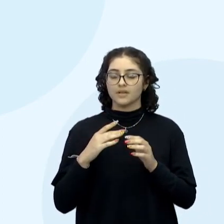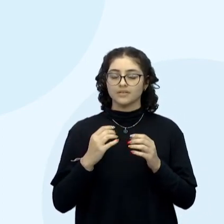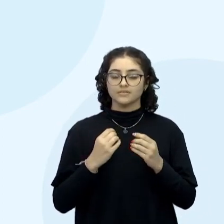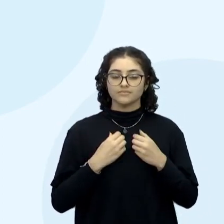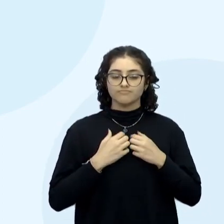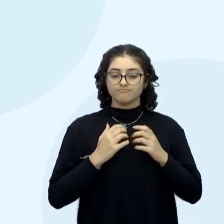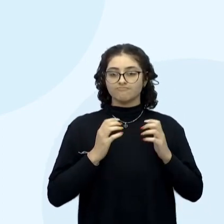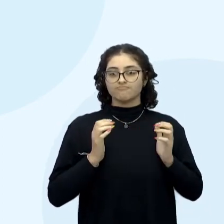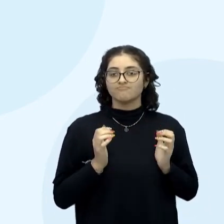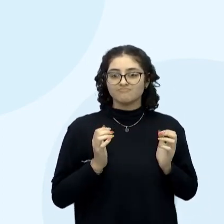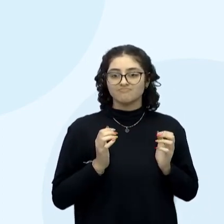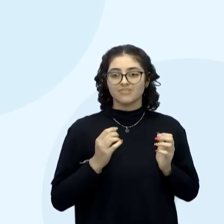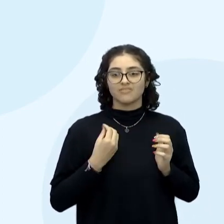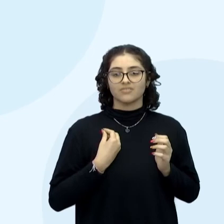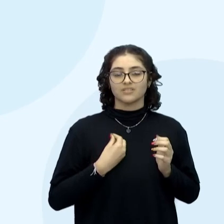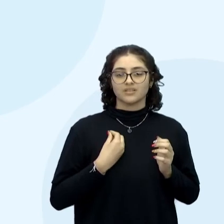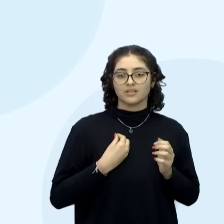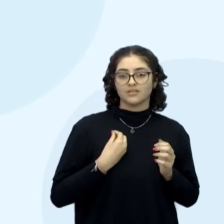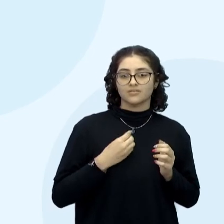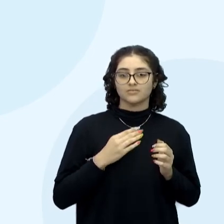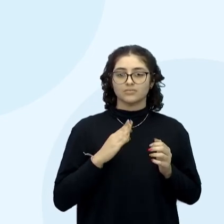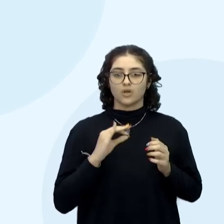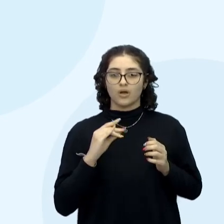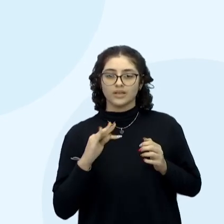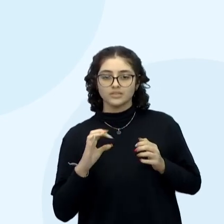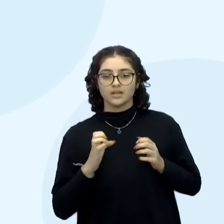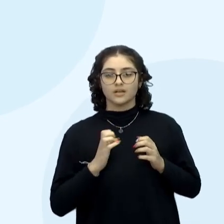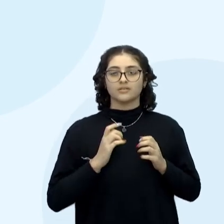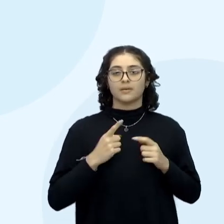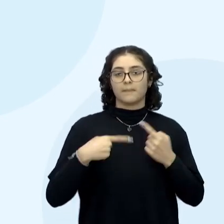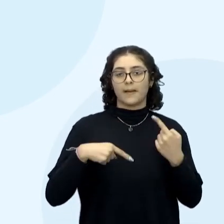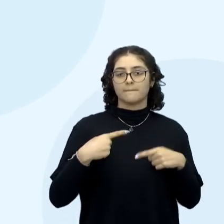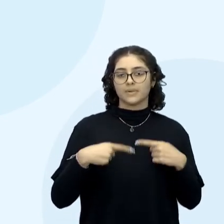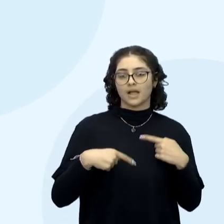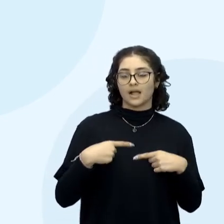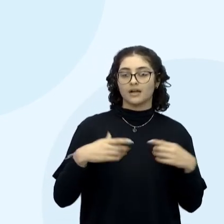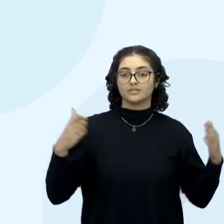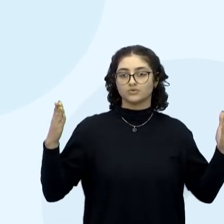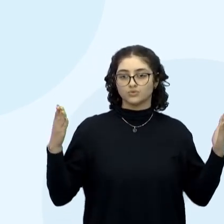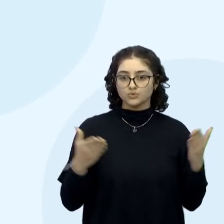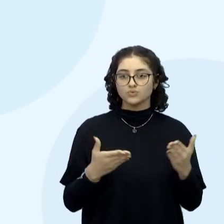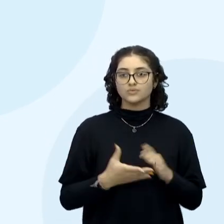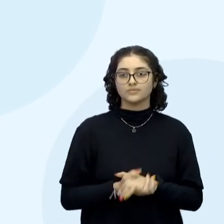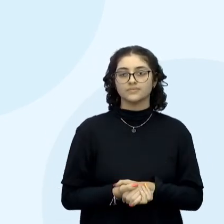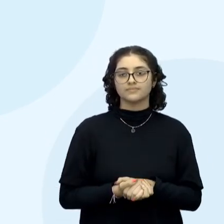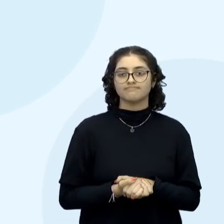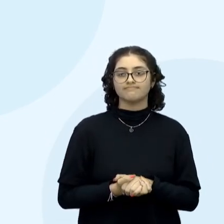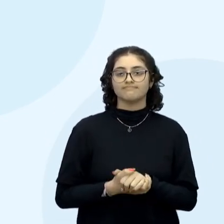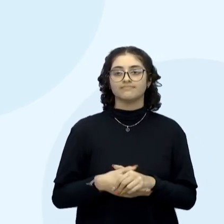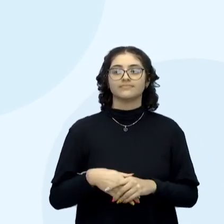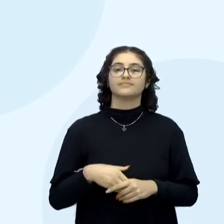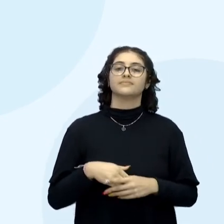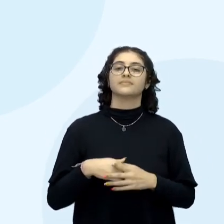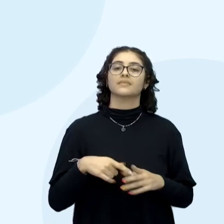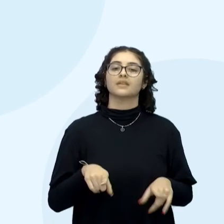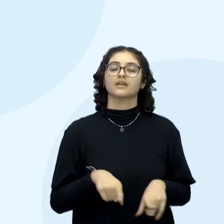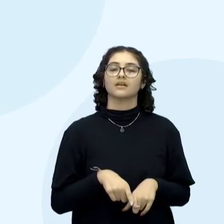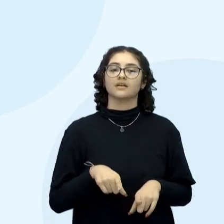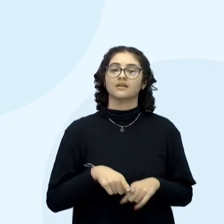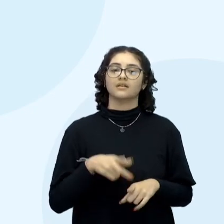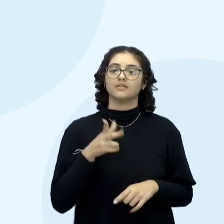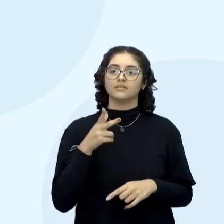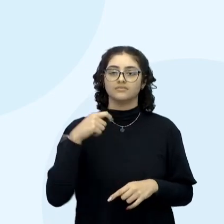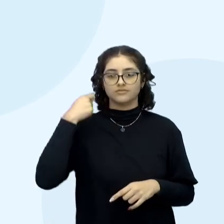vida nua, bioética e biopolítica na atualidade, muito importante, e ainda um vídeo do canal